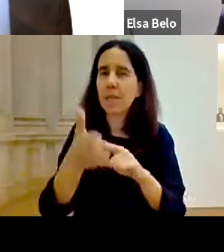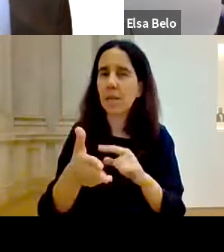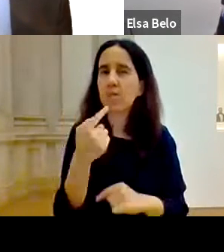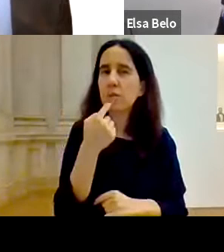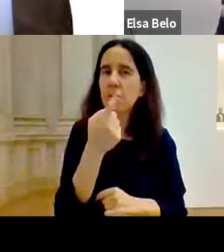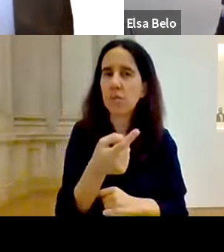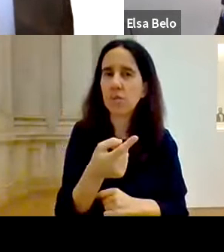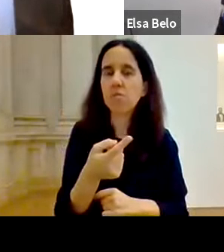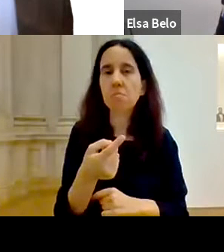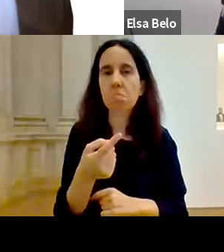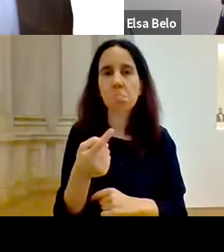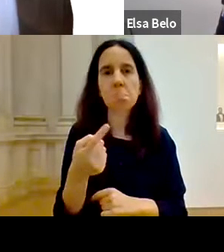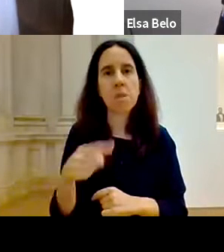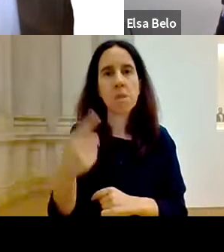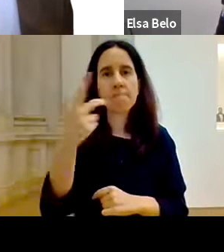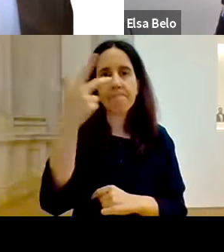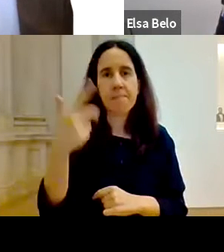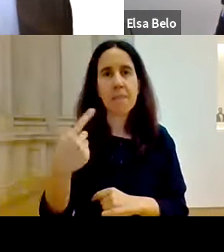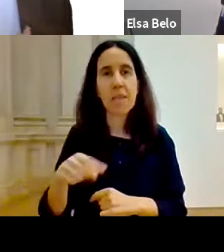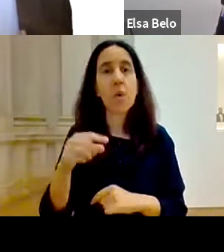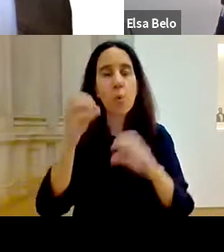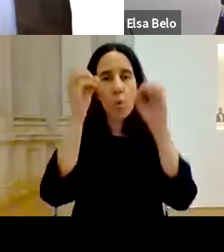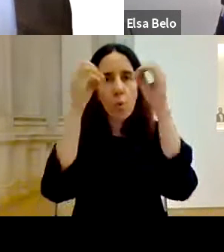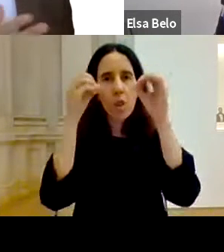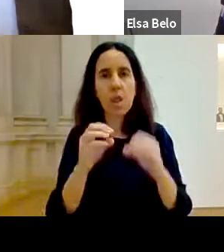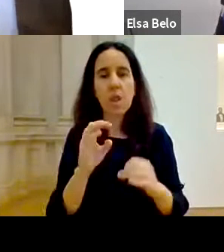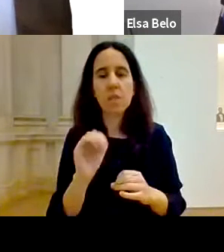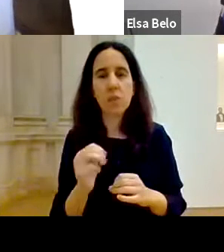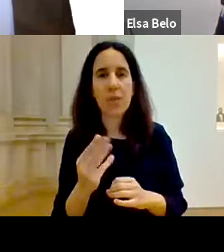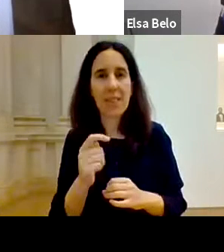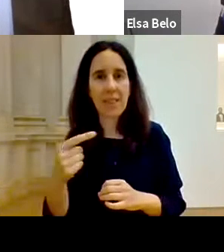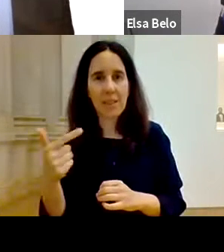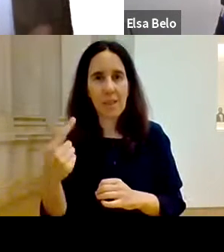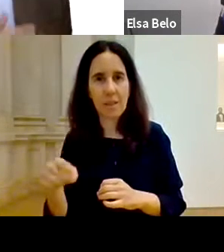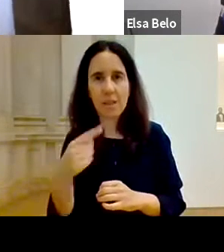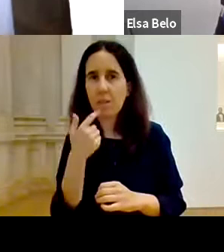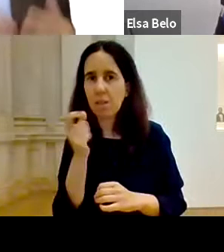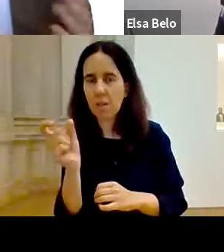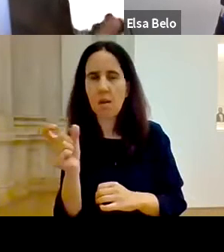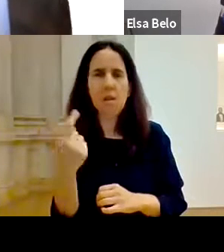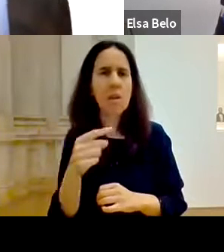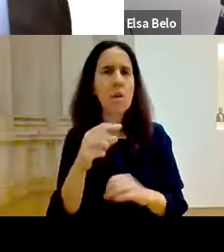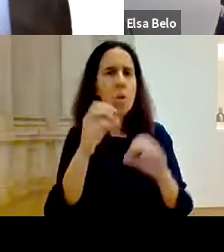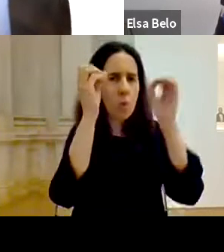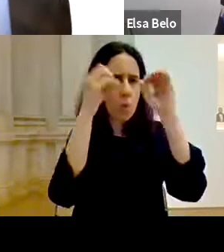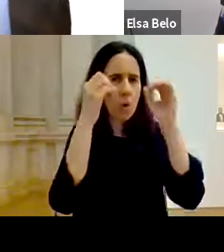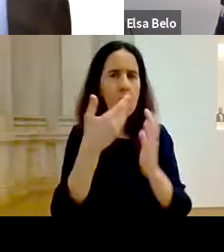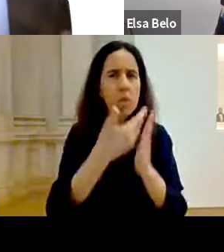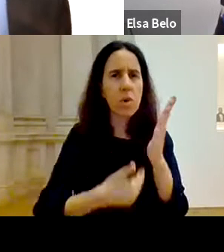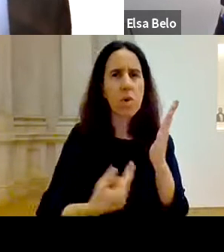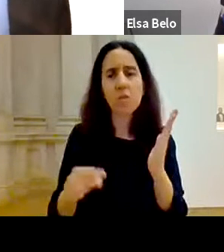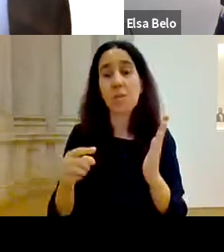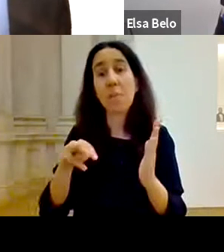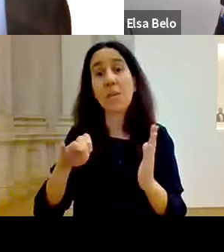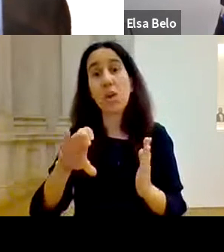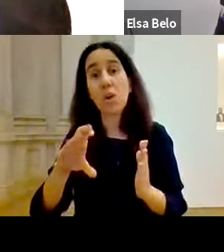que tenho todo o pacote da Google Suite, que tem ferramentas do Google Docs, o equivalente ao Office da Microsoft,